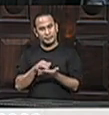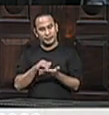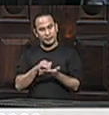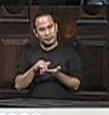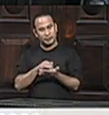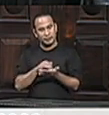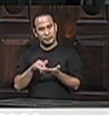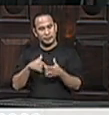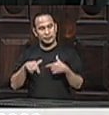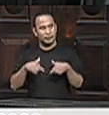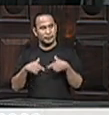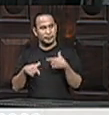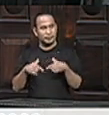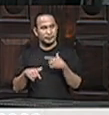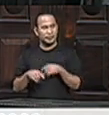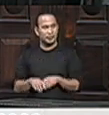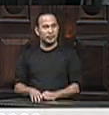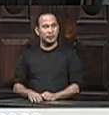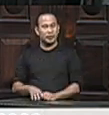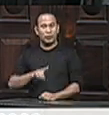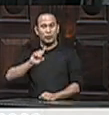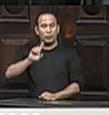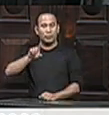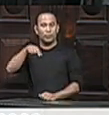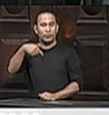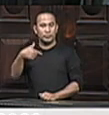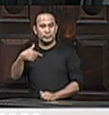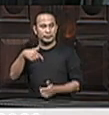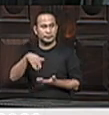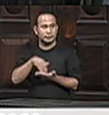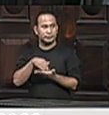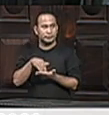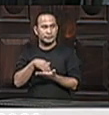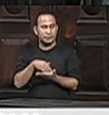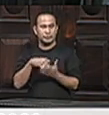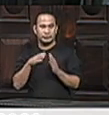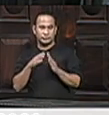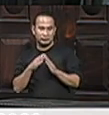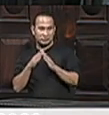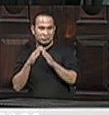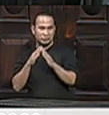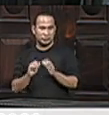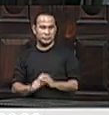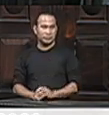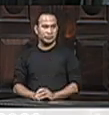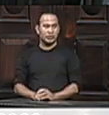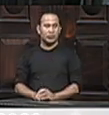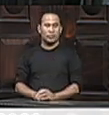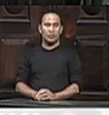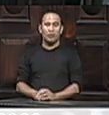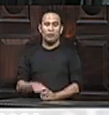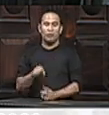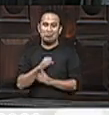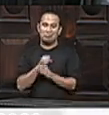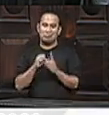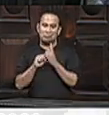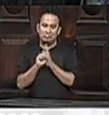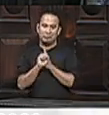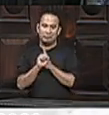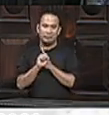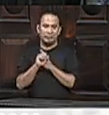então ela era sempre junto com uma outra secretaria, ou de moradia, ou de assistência social. E